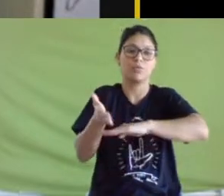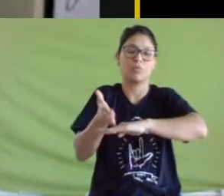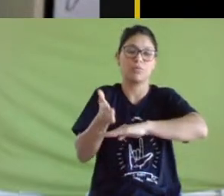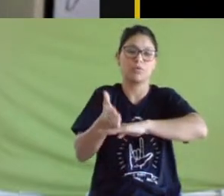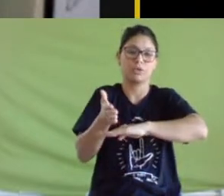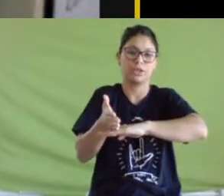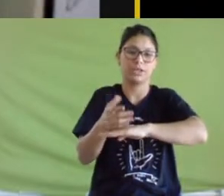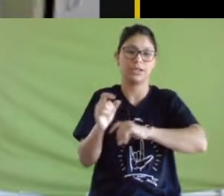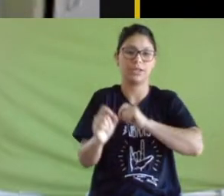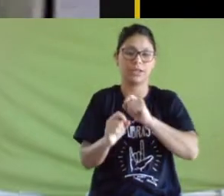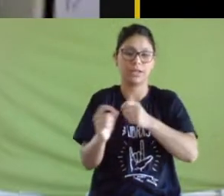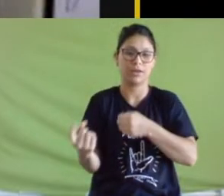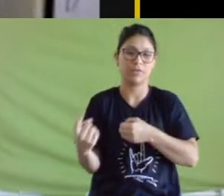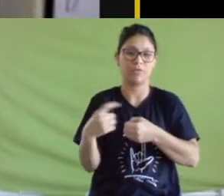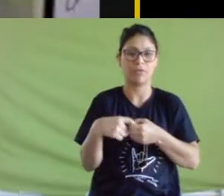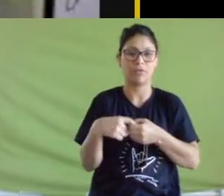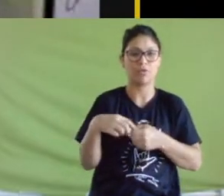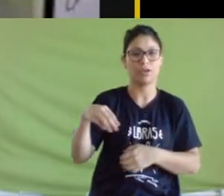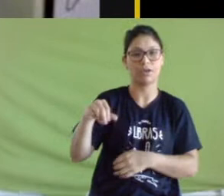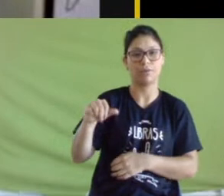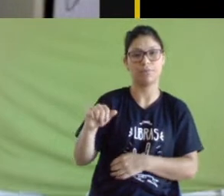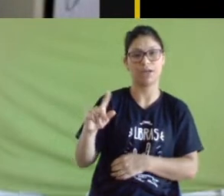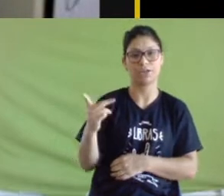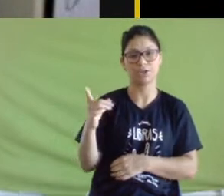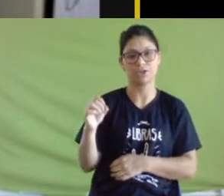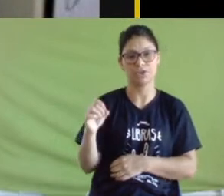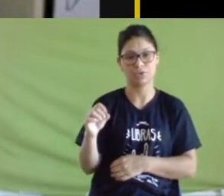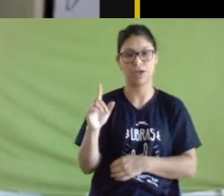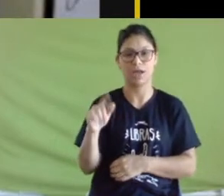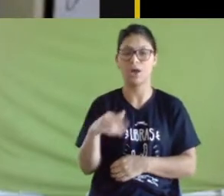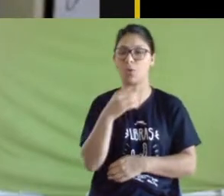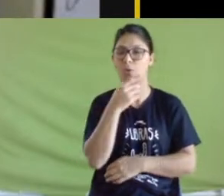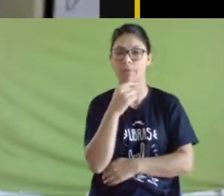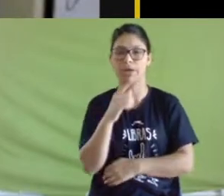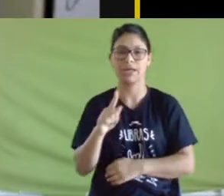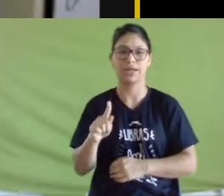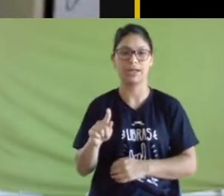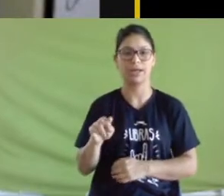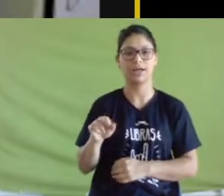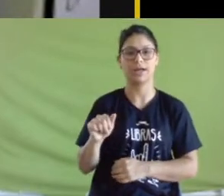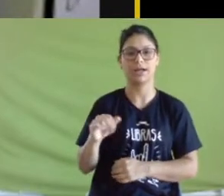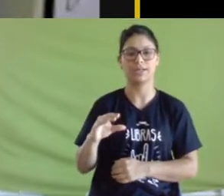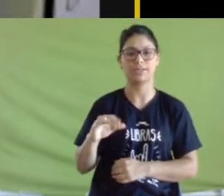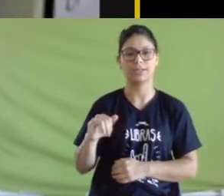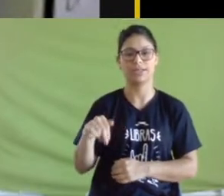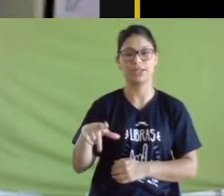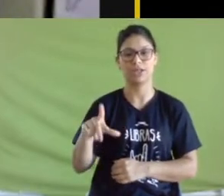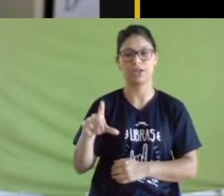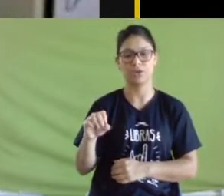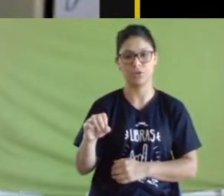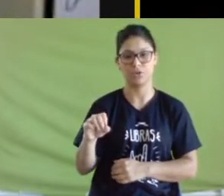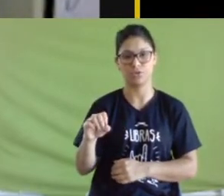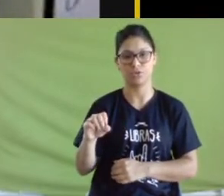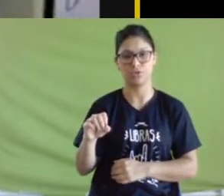vai retomar Machado de Assis é o Graciliano Ramos. E depois, o Guimarães